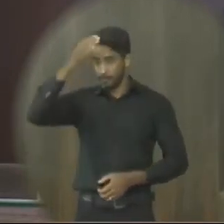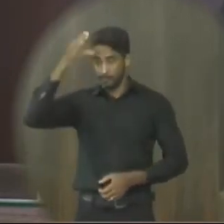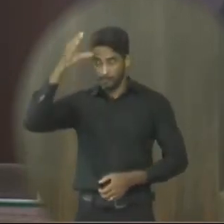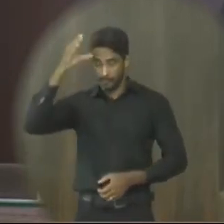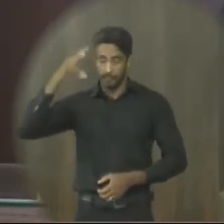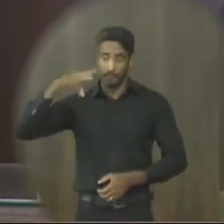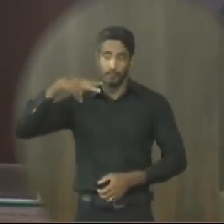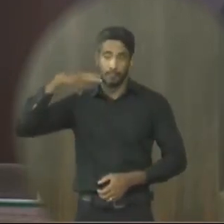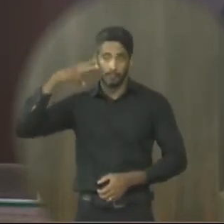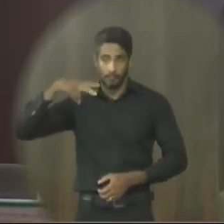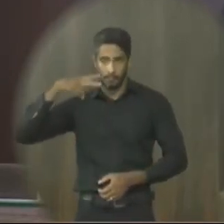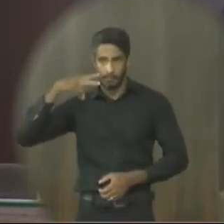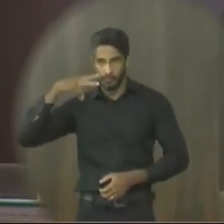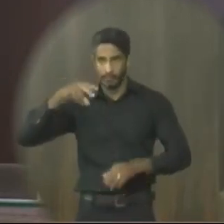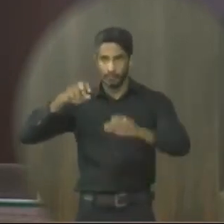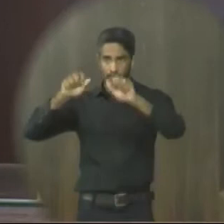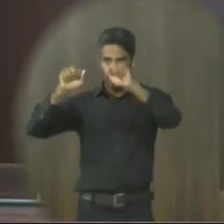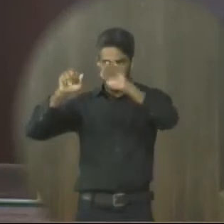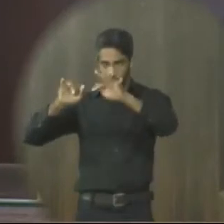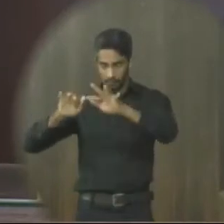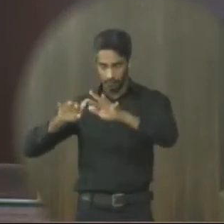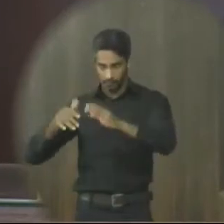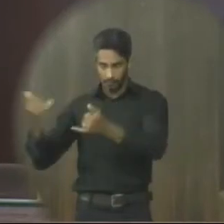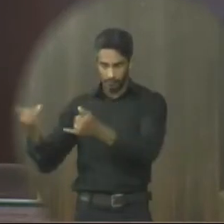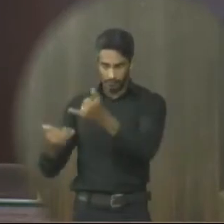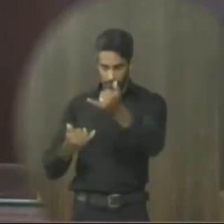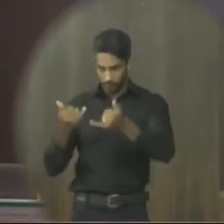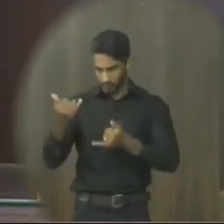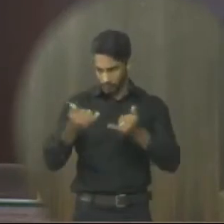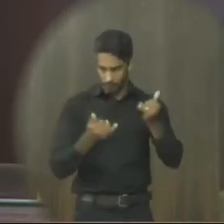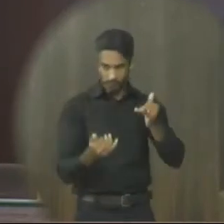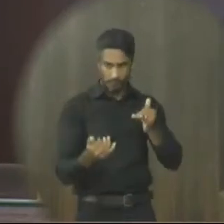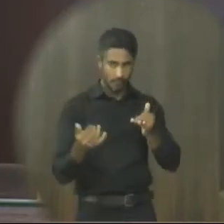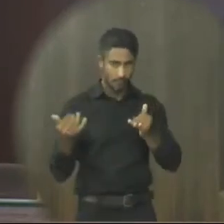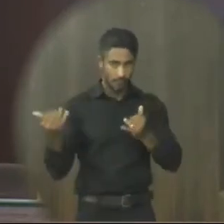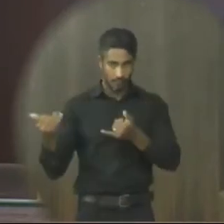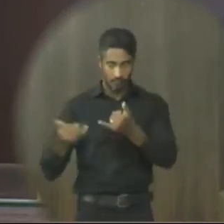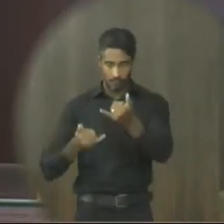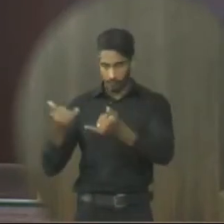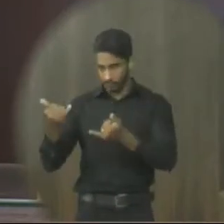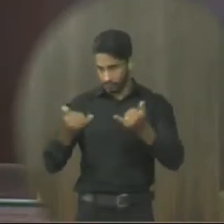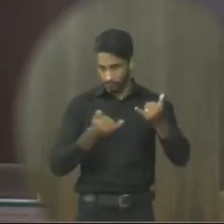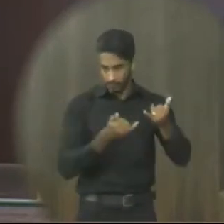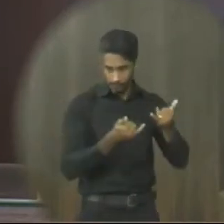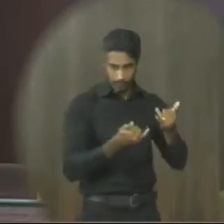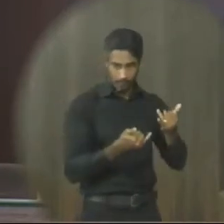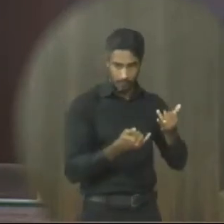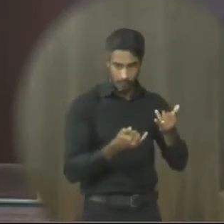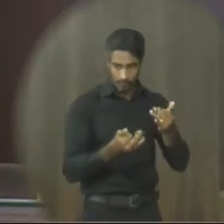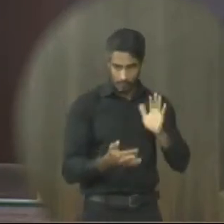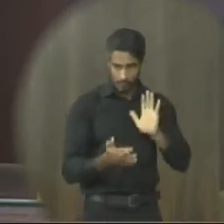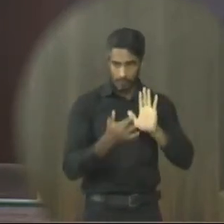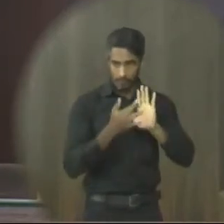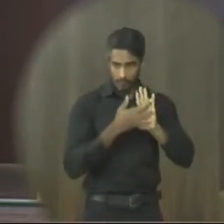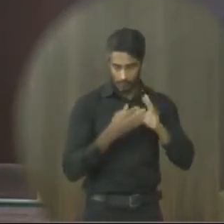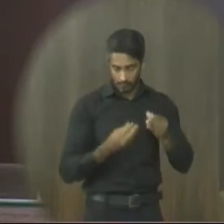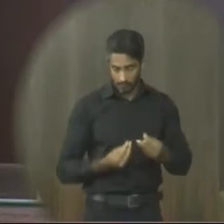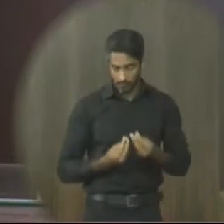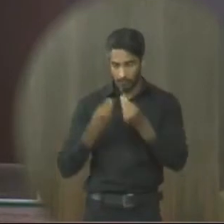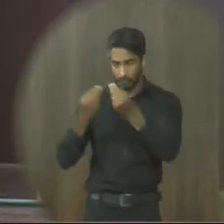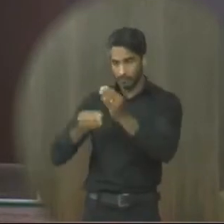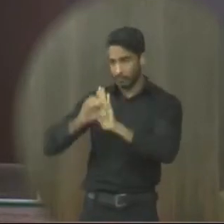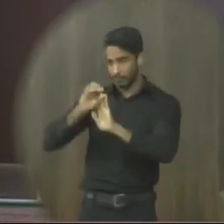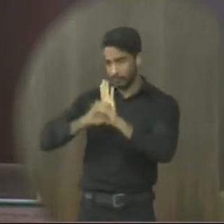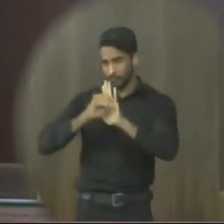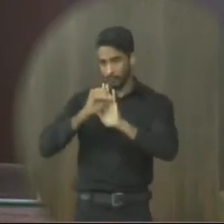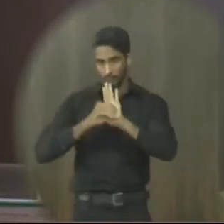O vereador que se subscreve se requer que, após a tramitação regimental, seja encaminhado seu ofício ao presidente